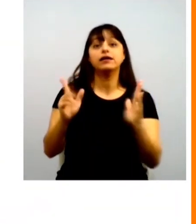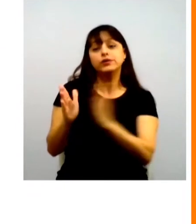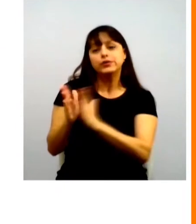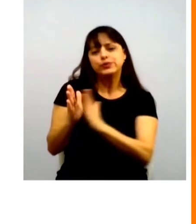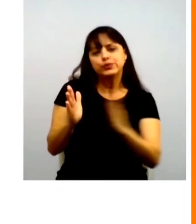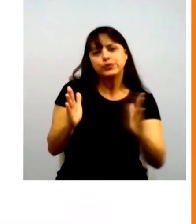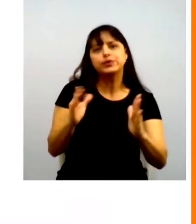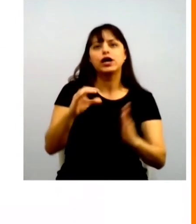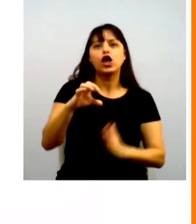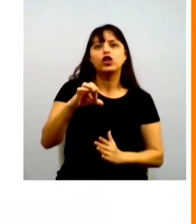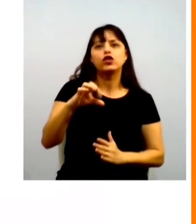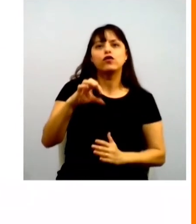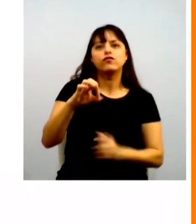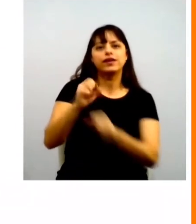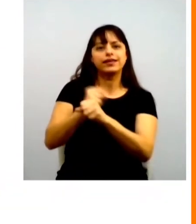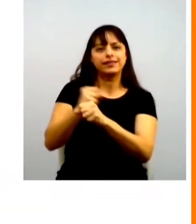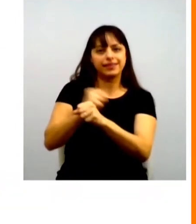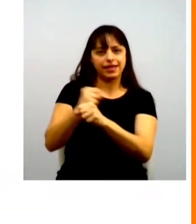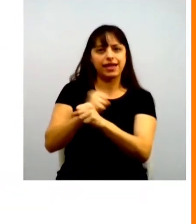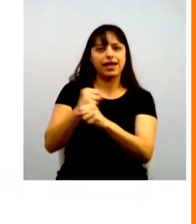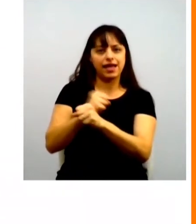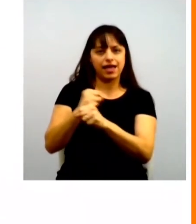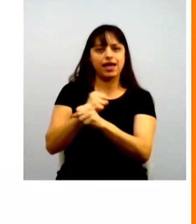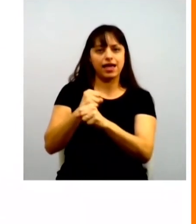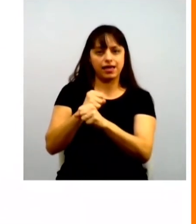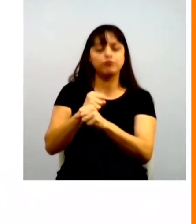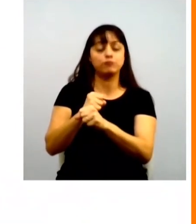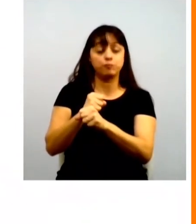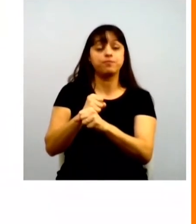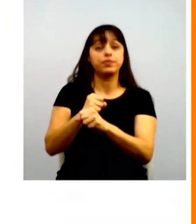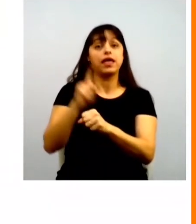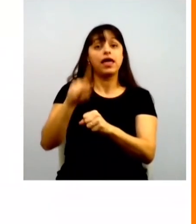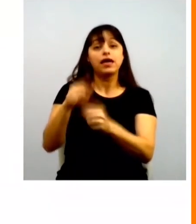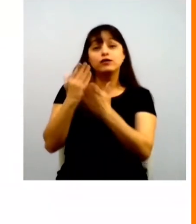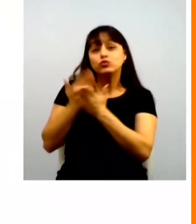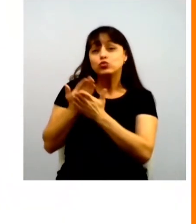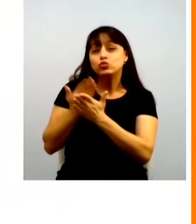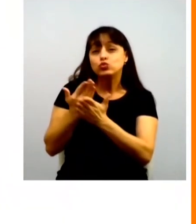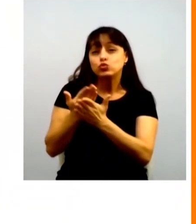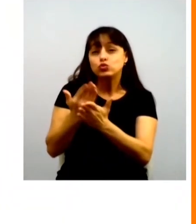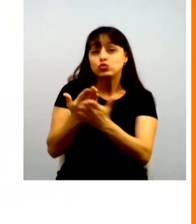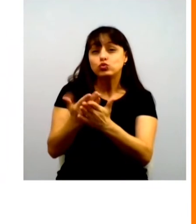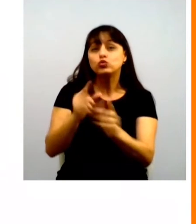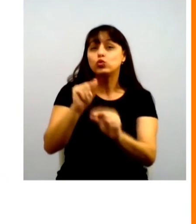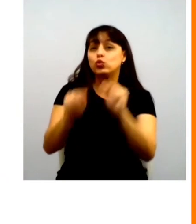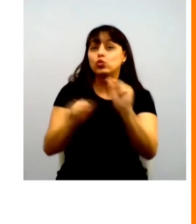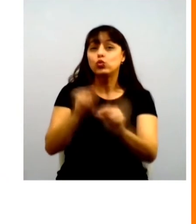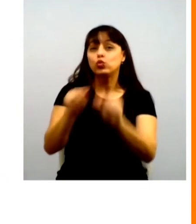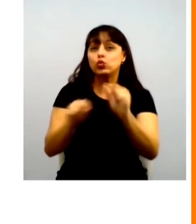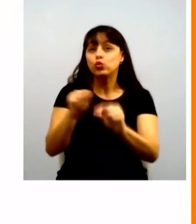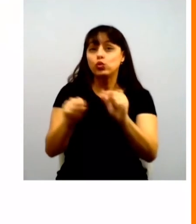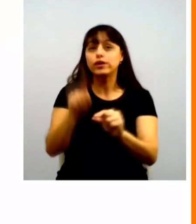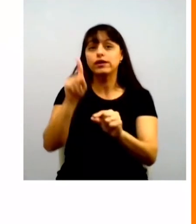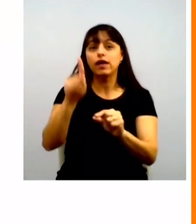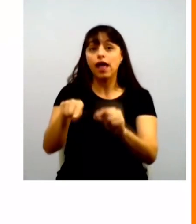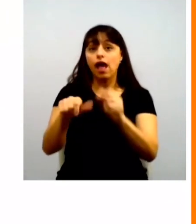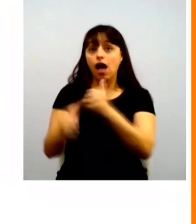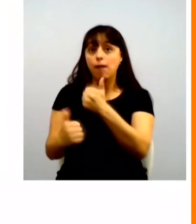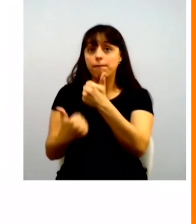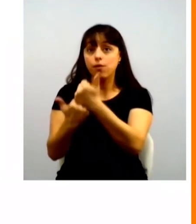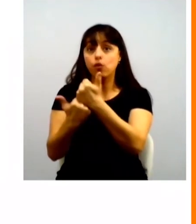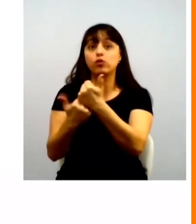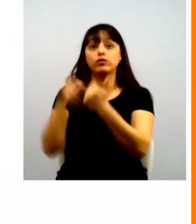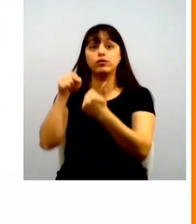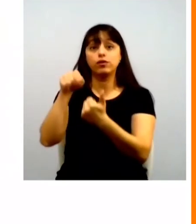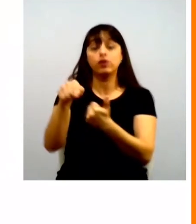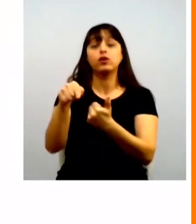evidenciar com estudios rigurosos sobre que aporta a cultura ao produto entero e bruto, as contas